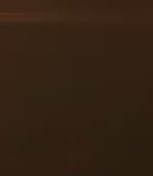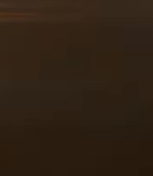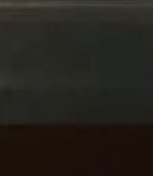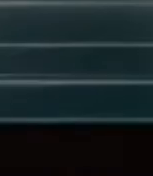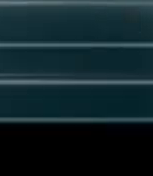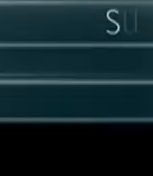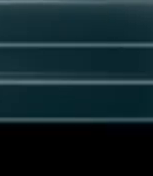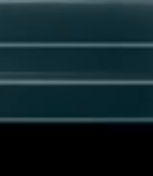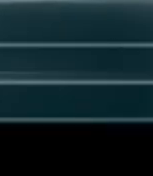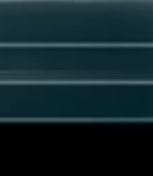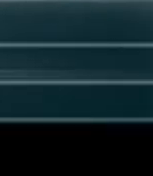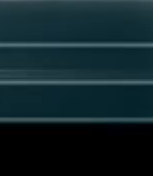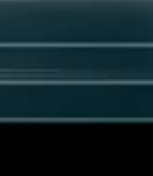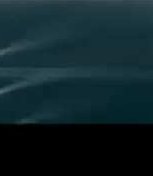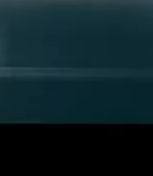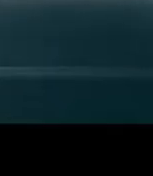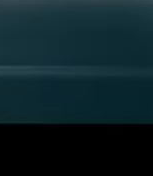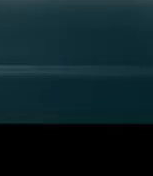e